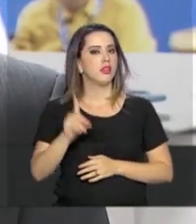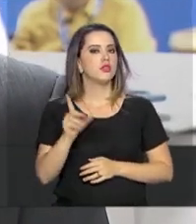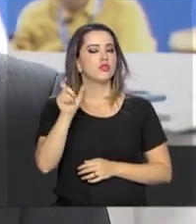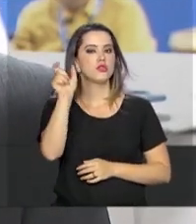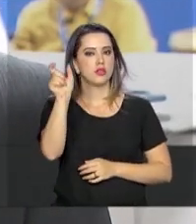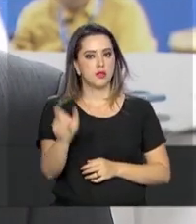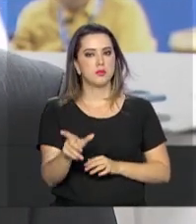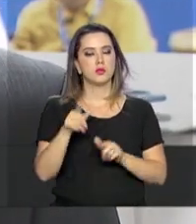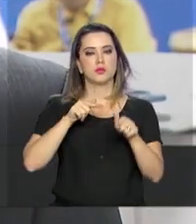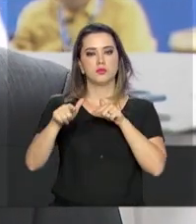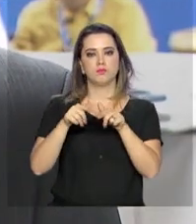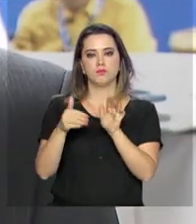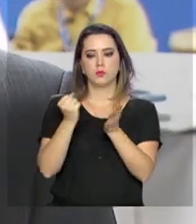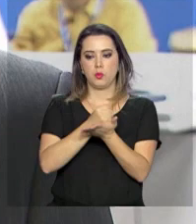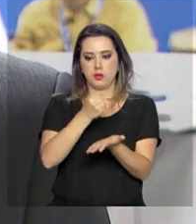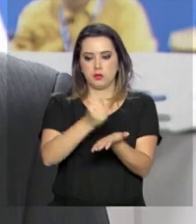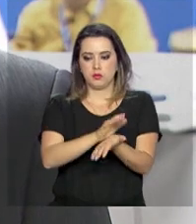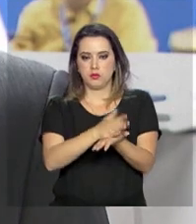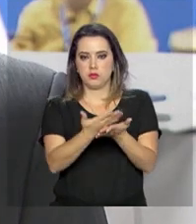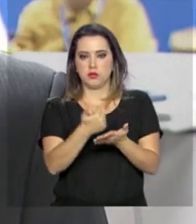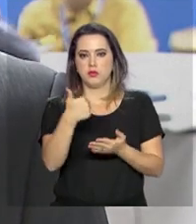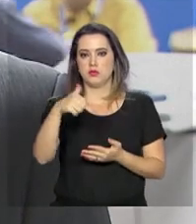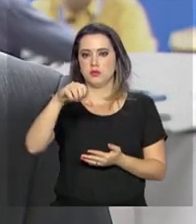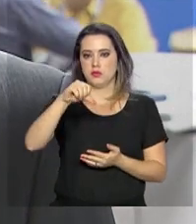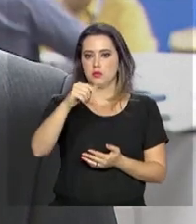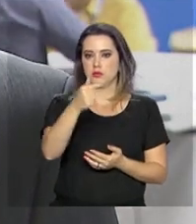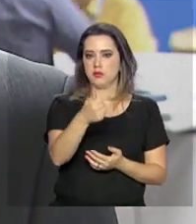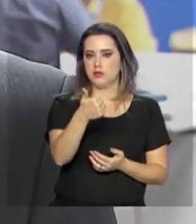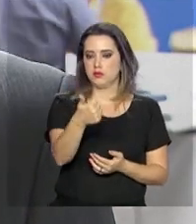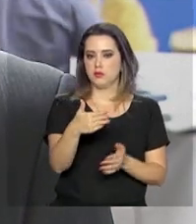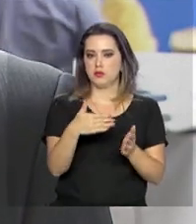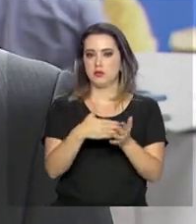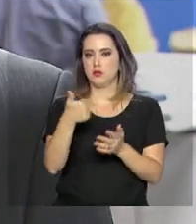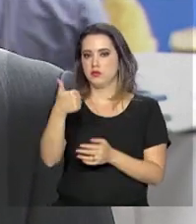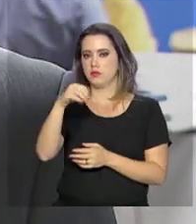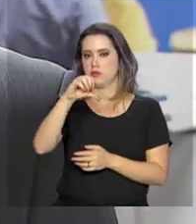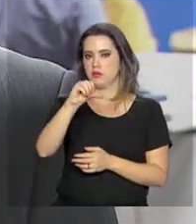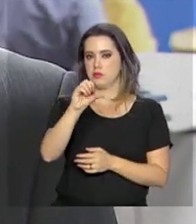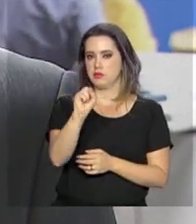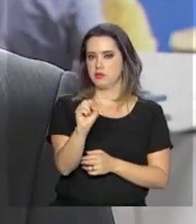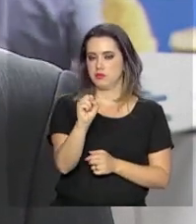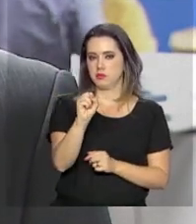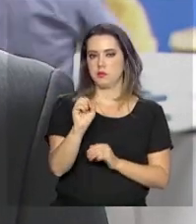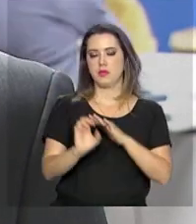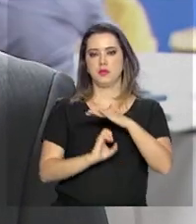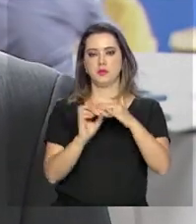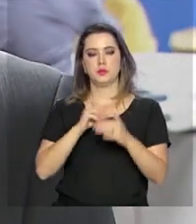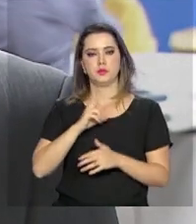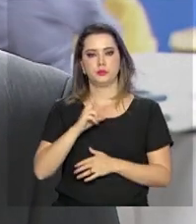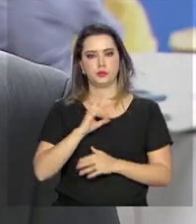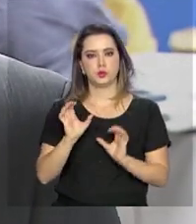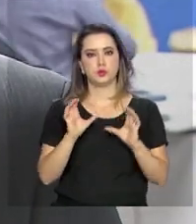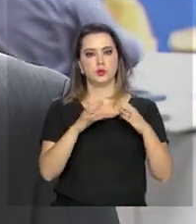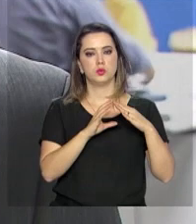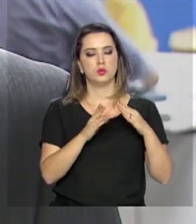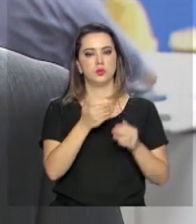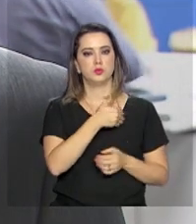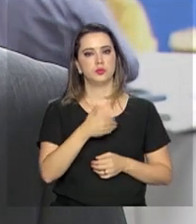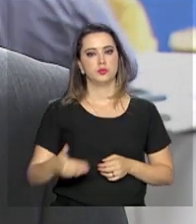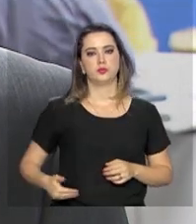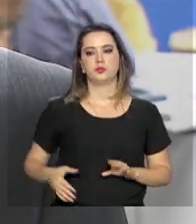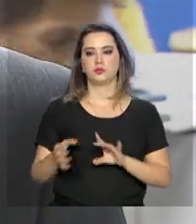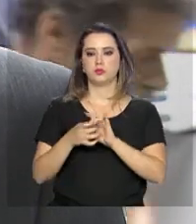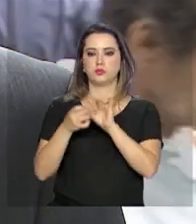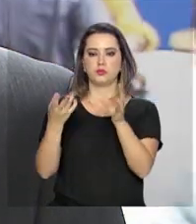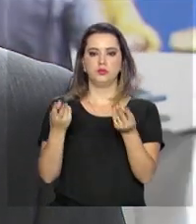de 1971 a 1988 empresas privadas e órgãos públicos com a